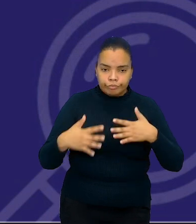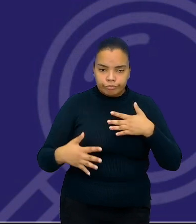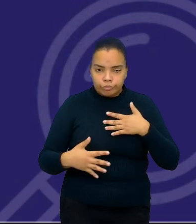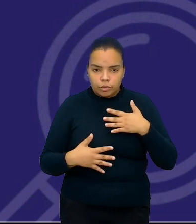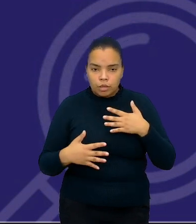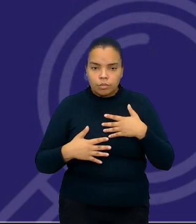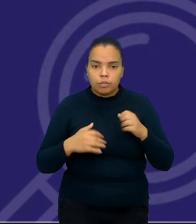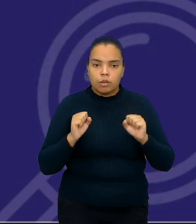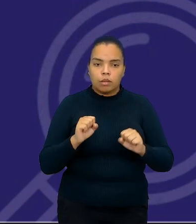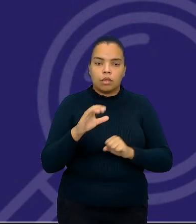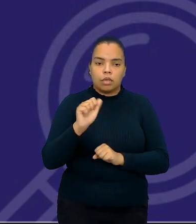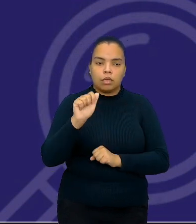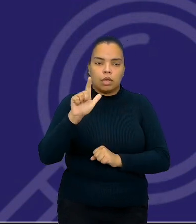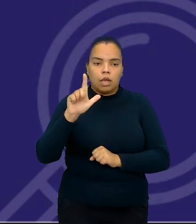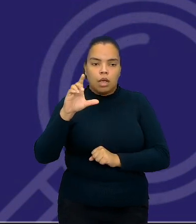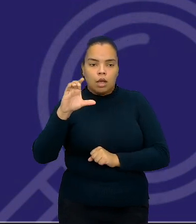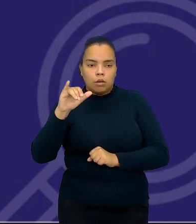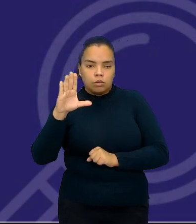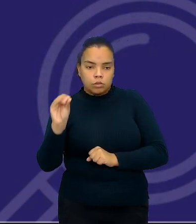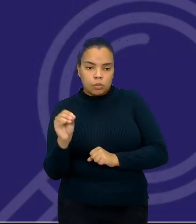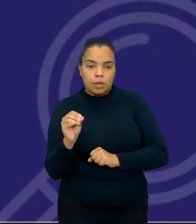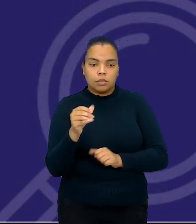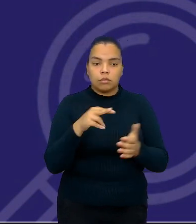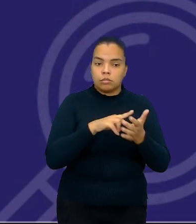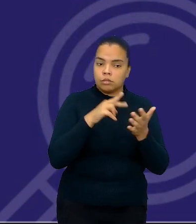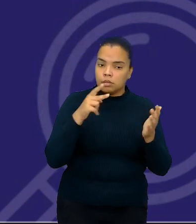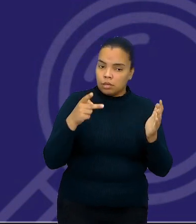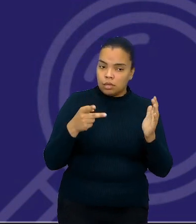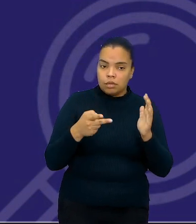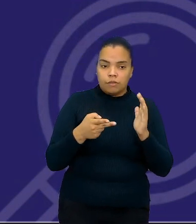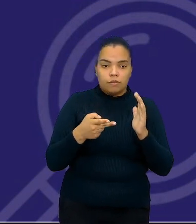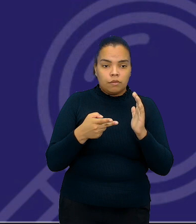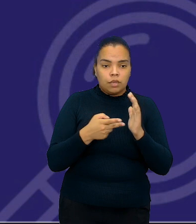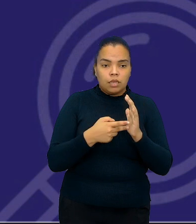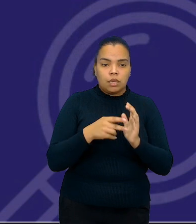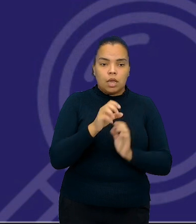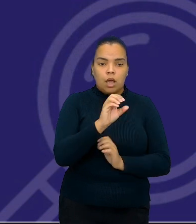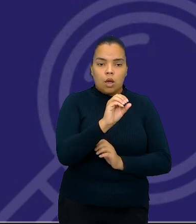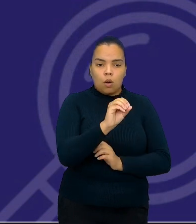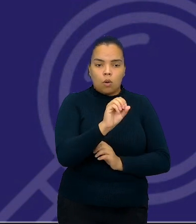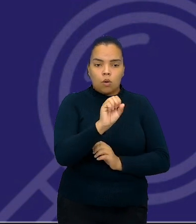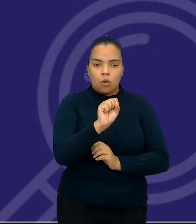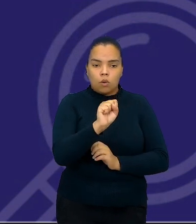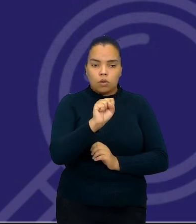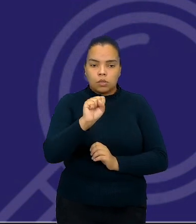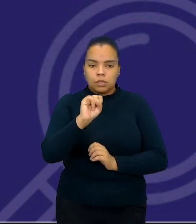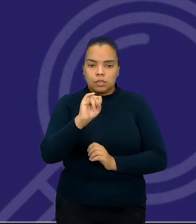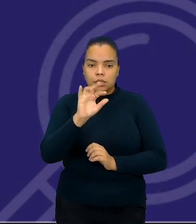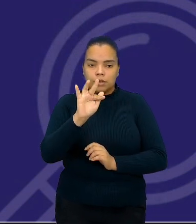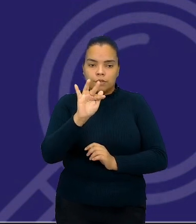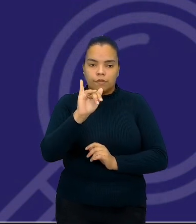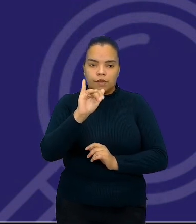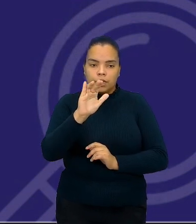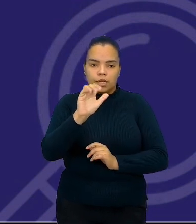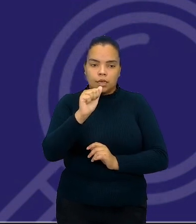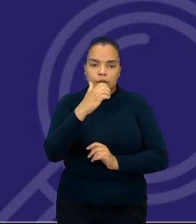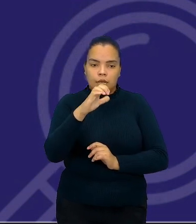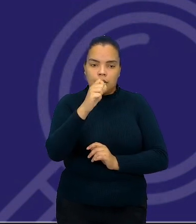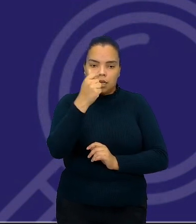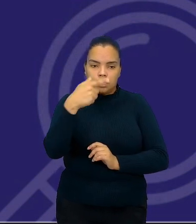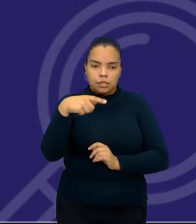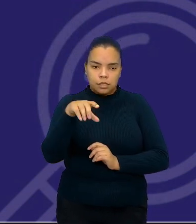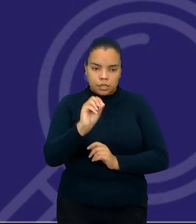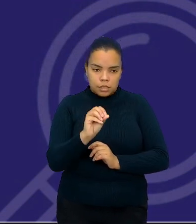de cálcio, mas isso não significa ossificação. Eles possuem esqueleto axial, né, o crânio e